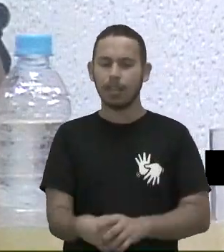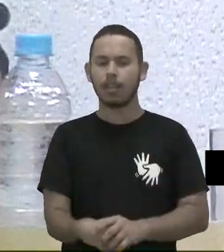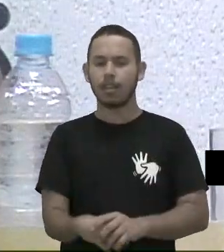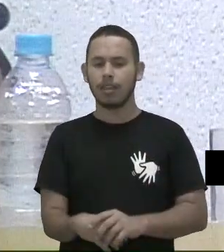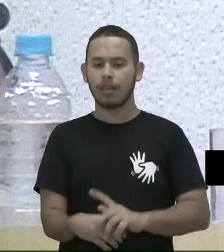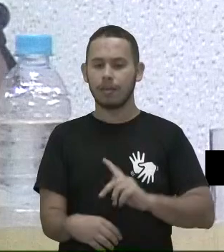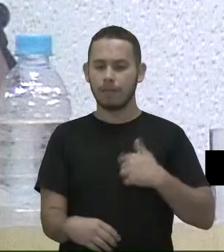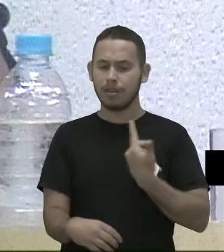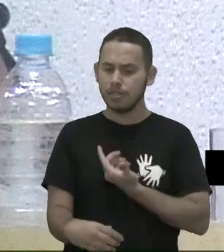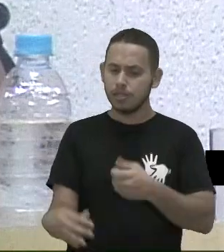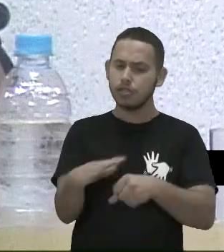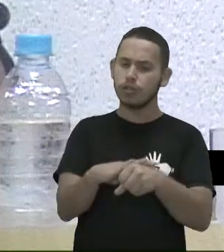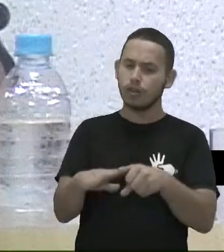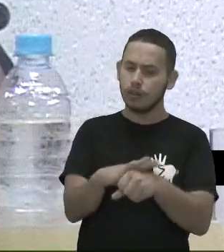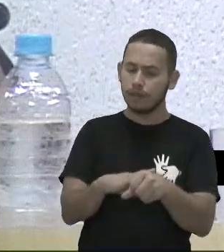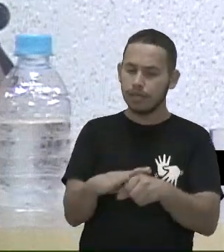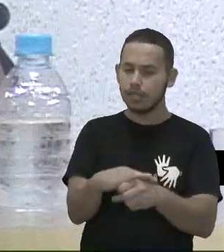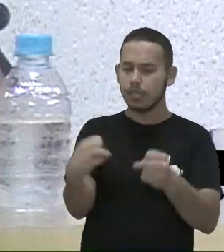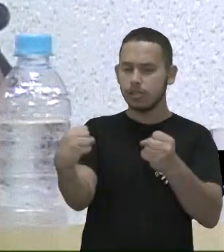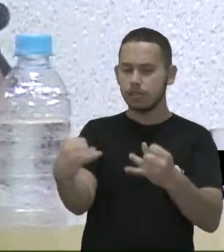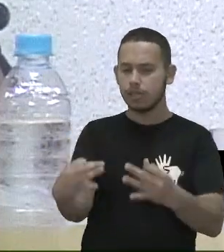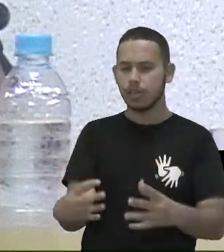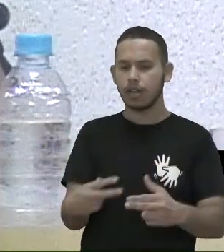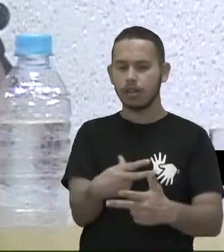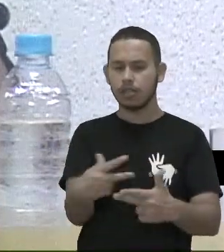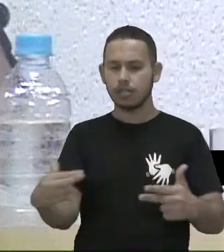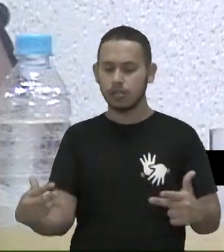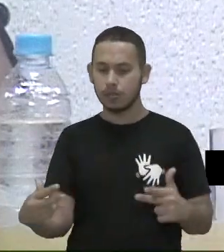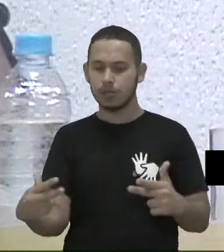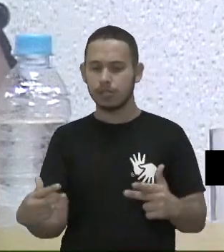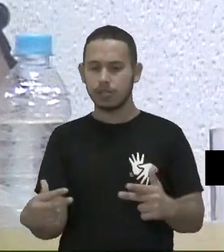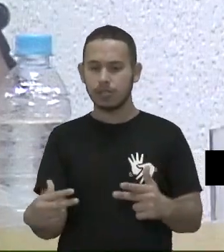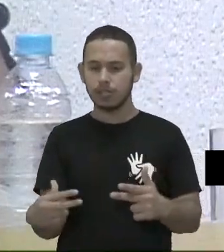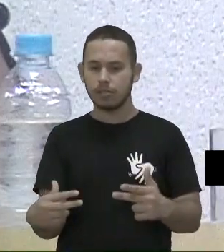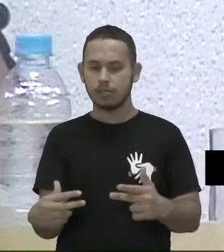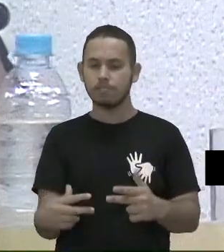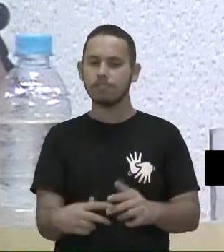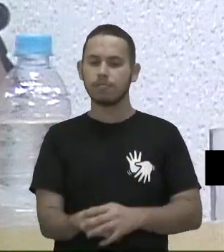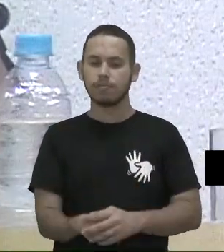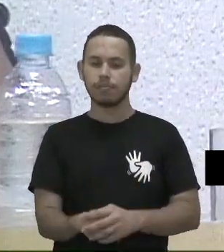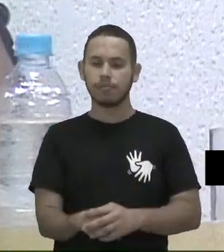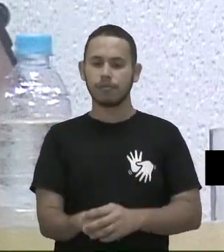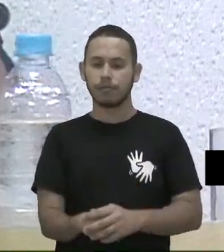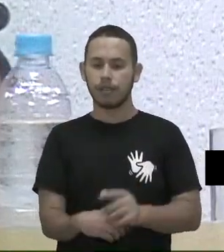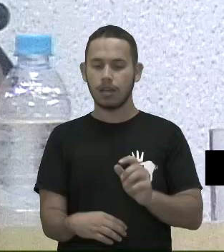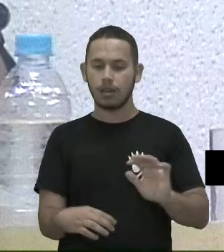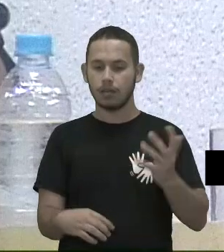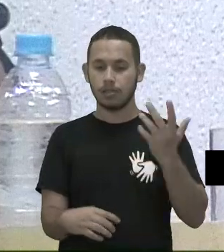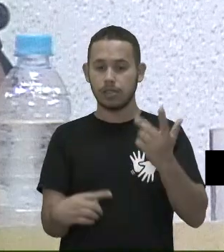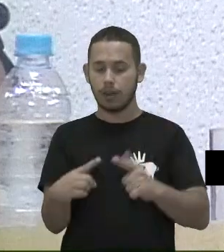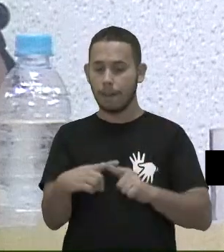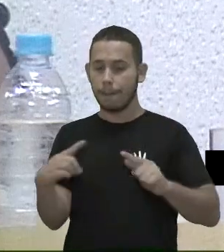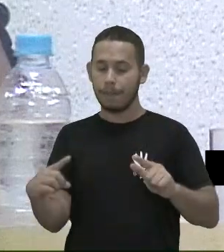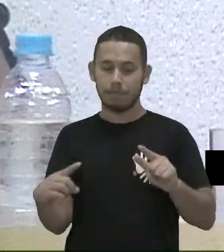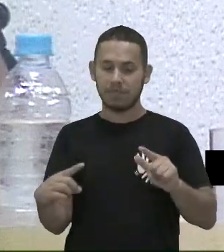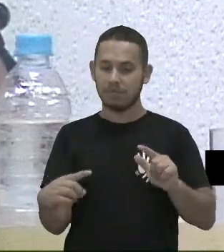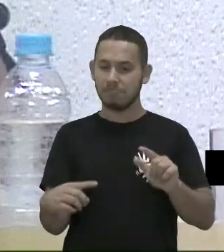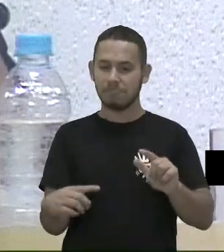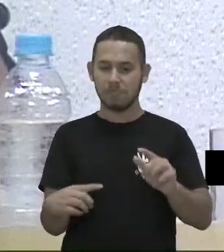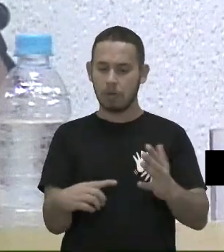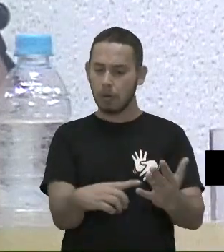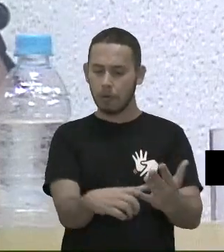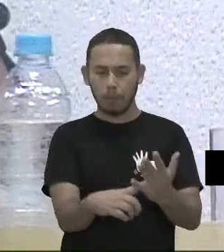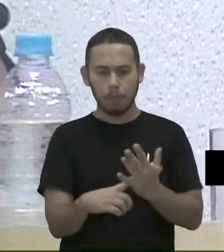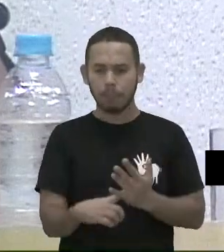para prestar alguns esclarecimentos e provar que não tem nada de mais ou alguma coisa de errado. Mas como não houve interesse do